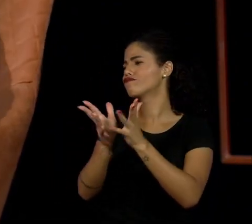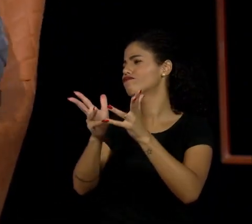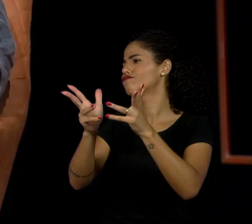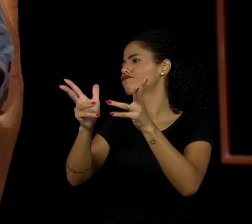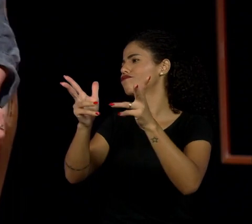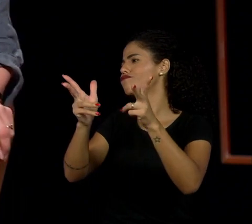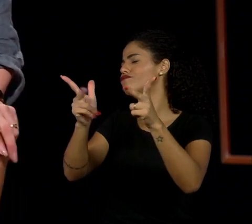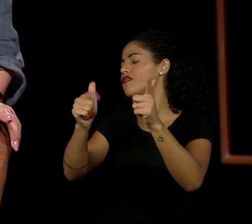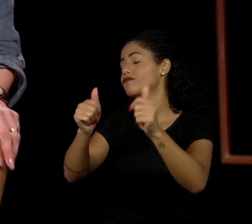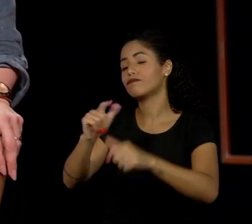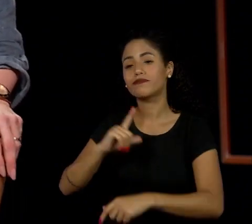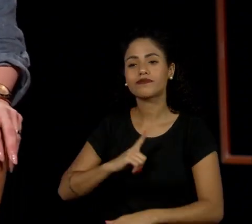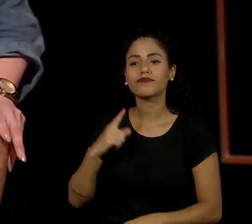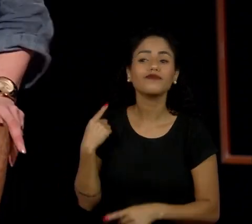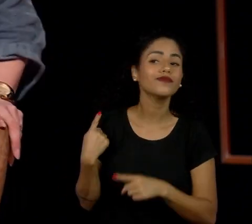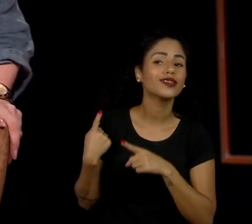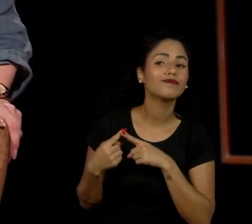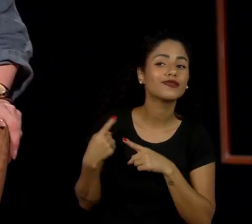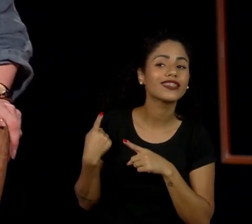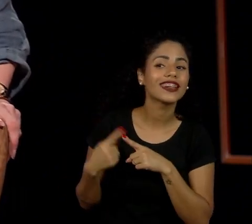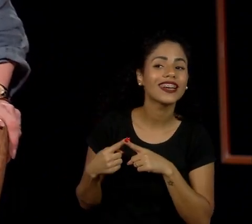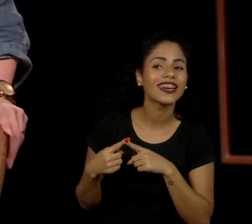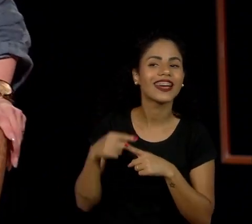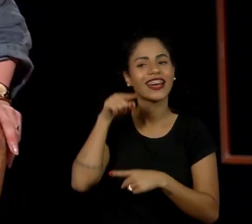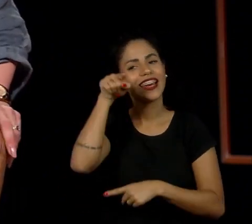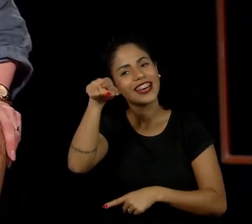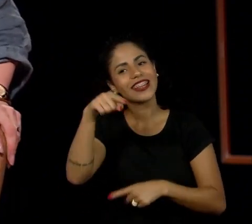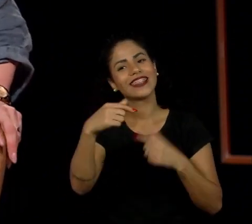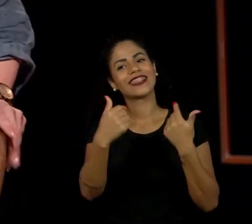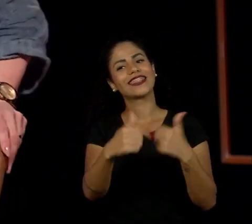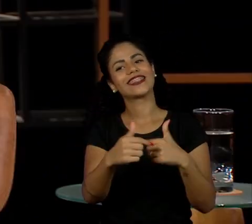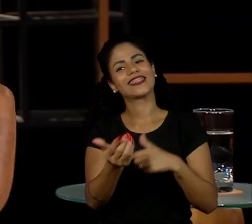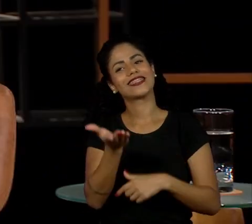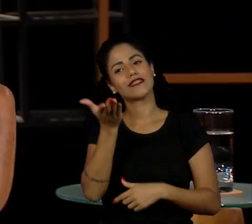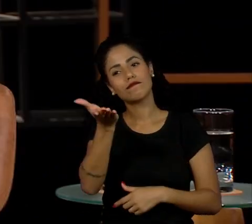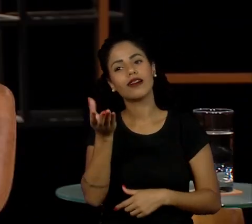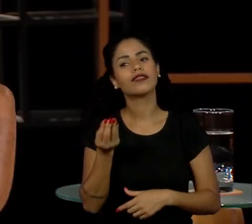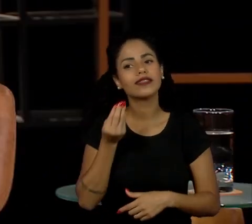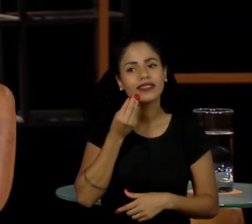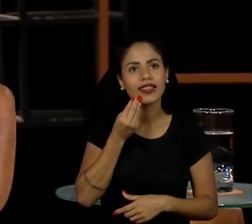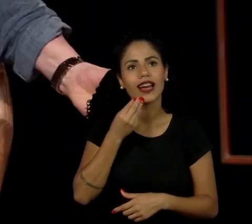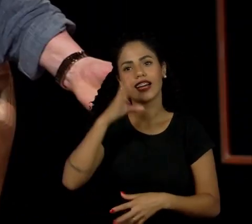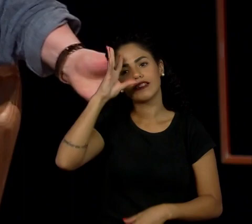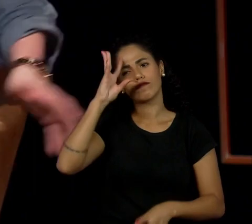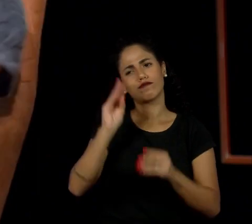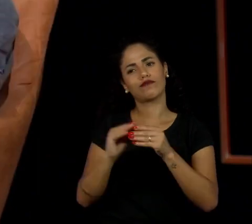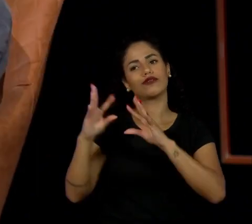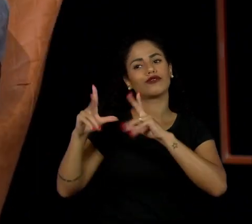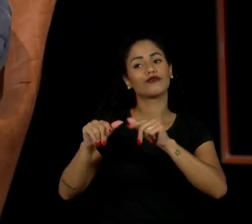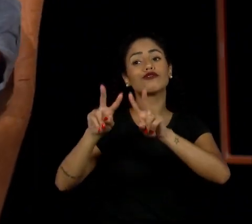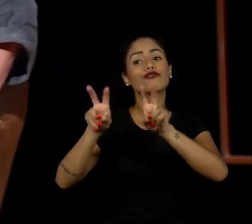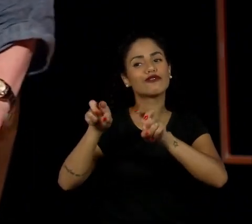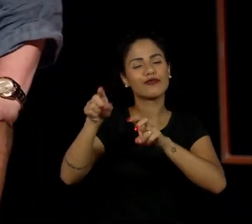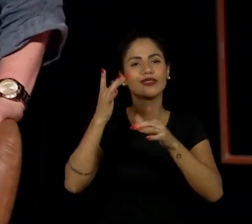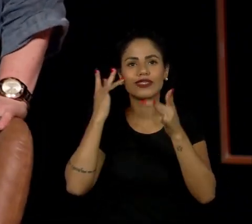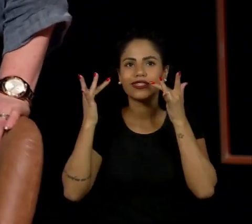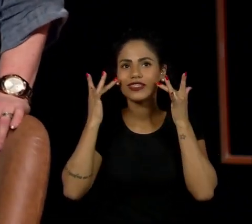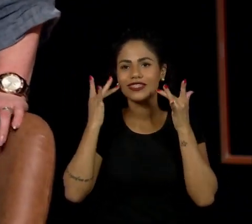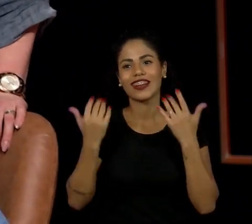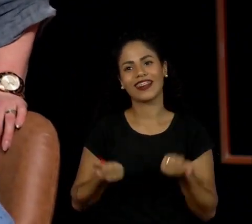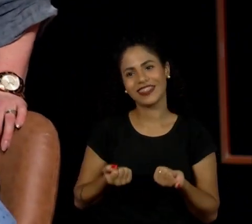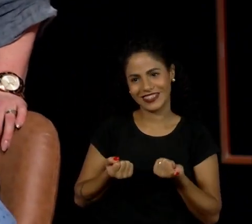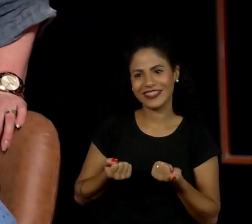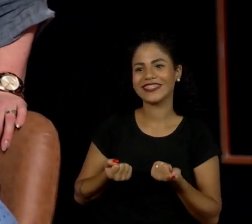maravilhosa, graças a esse cenotécnico que entendia tudo de teatro. Acho que é